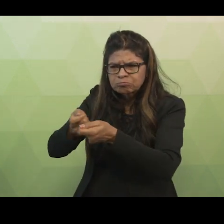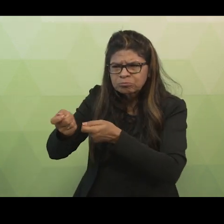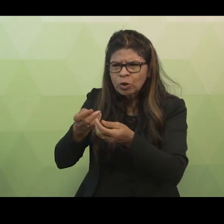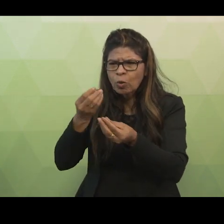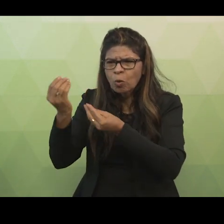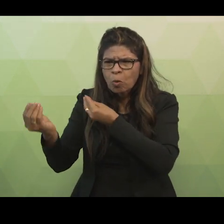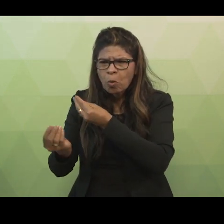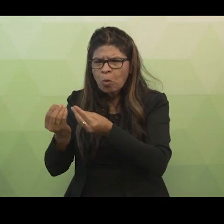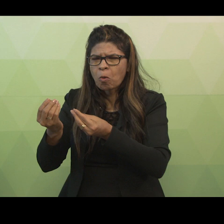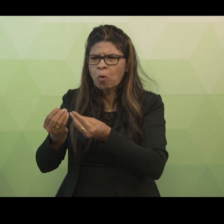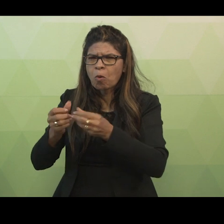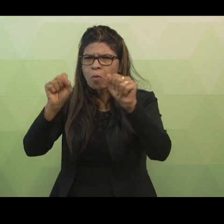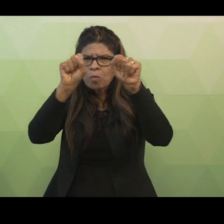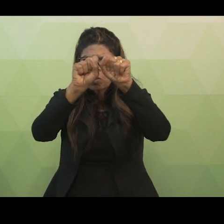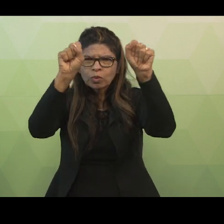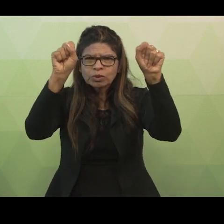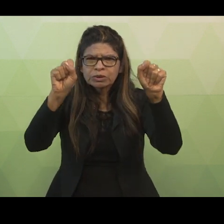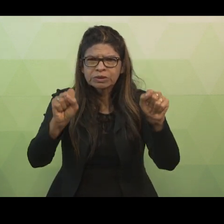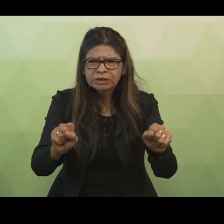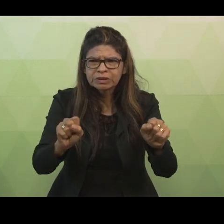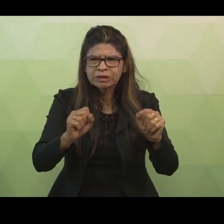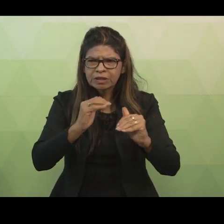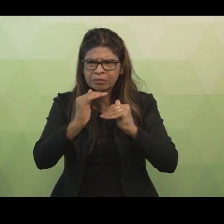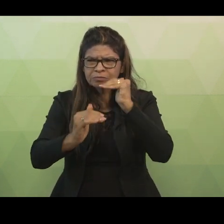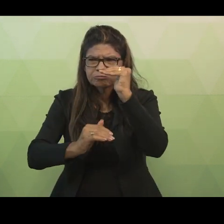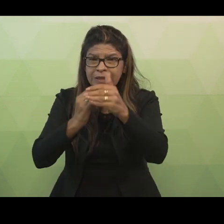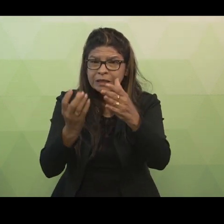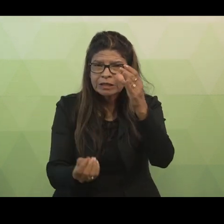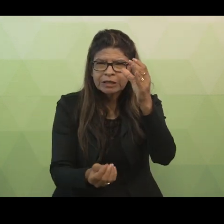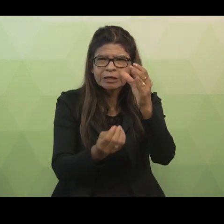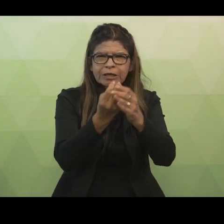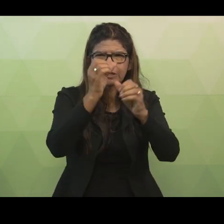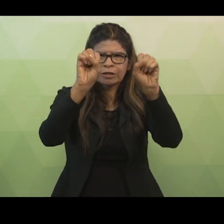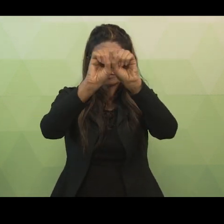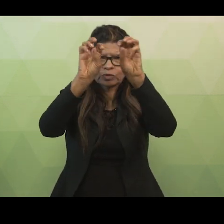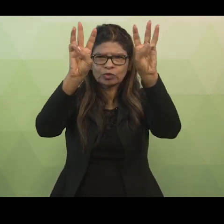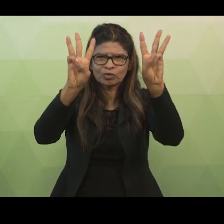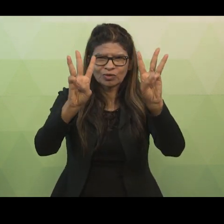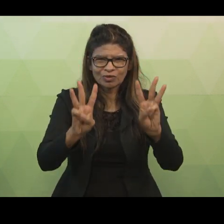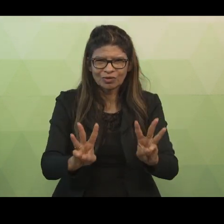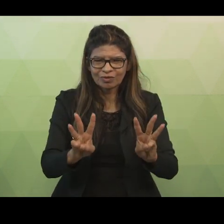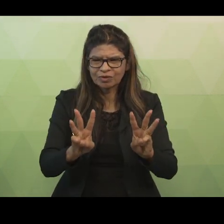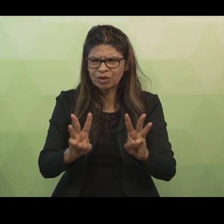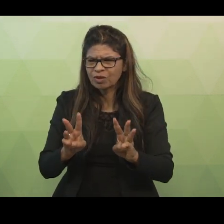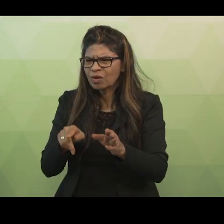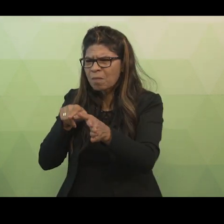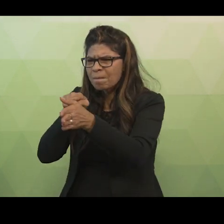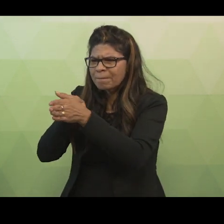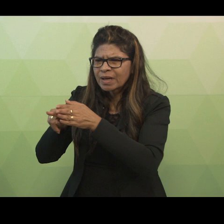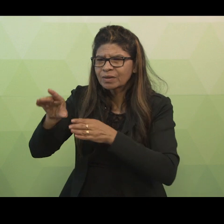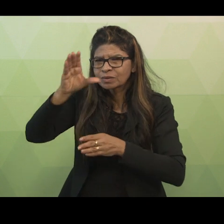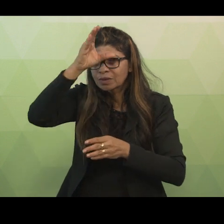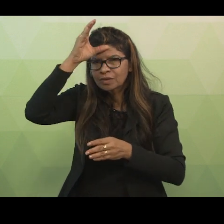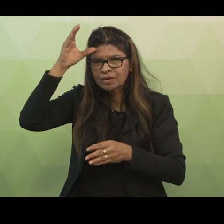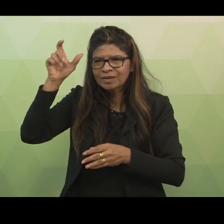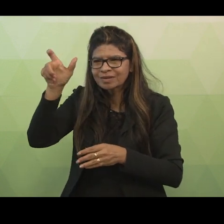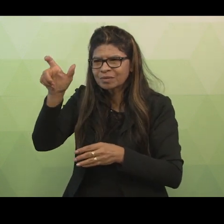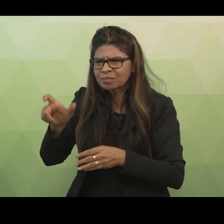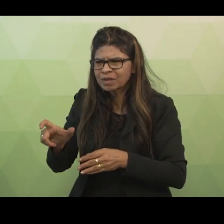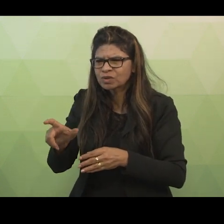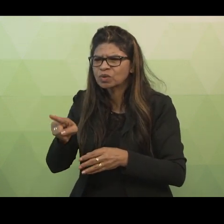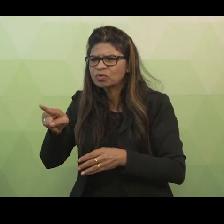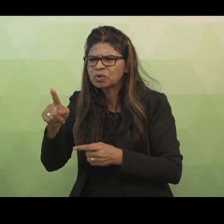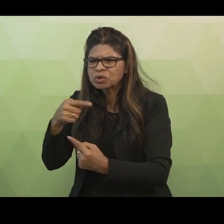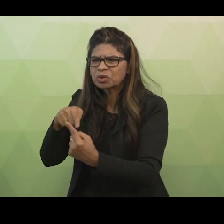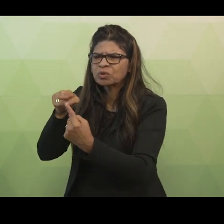do usuário solicitando o nome do cliente que deseja devolver o livro emprestado. O usuário informa o